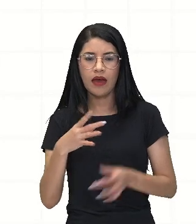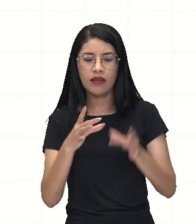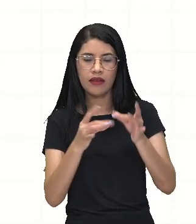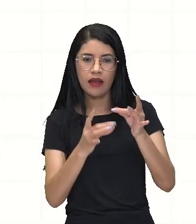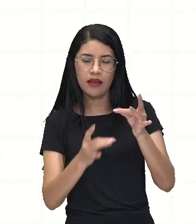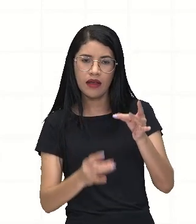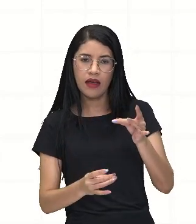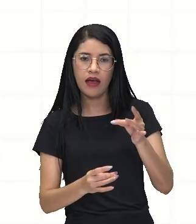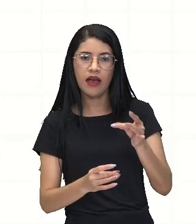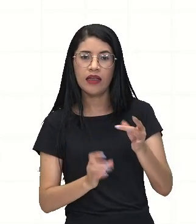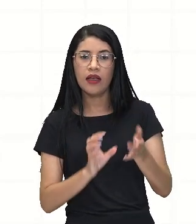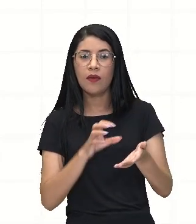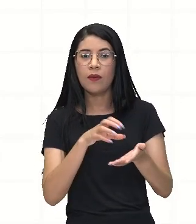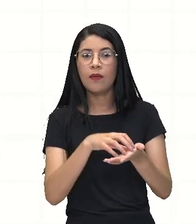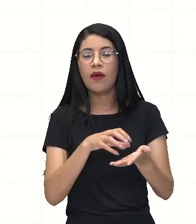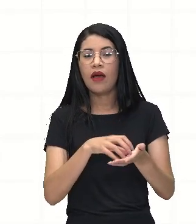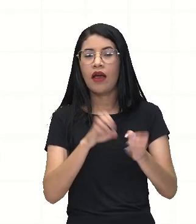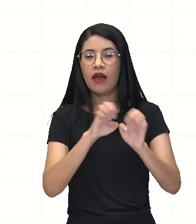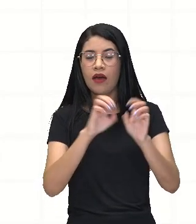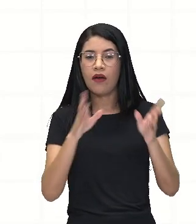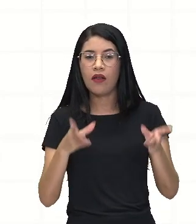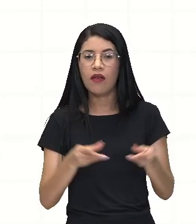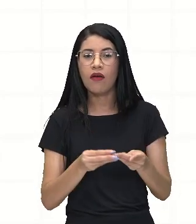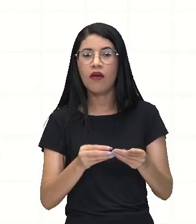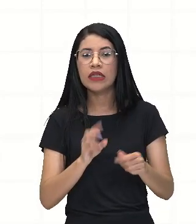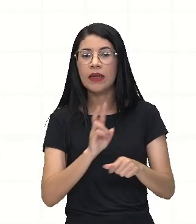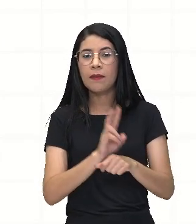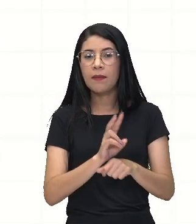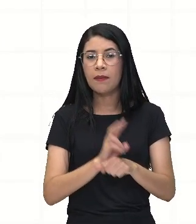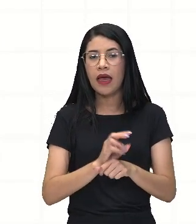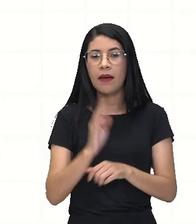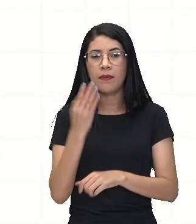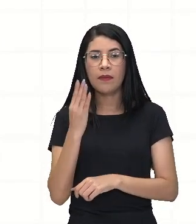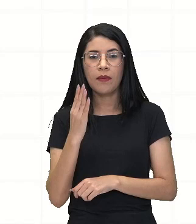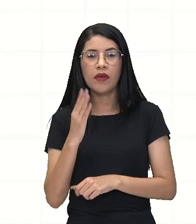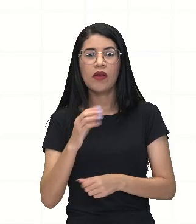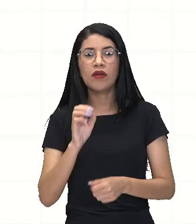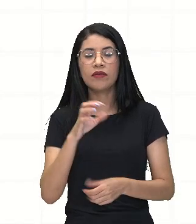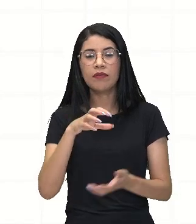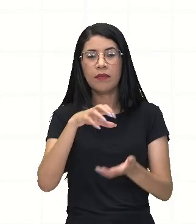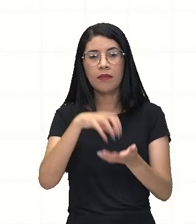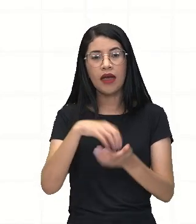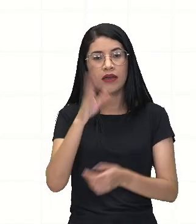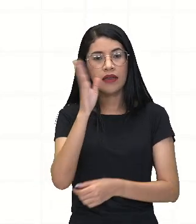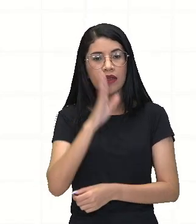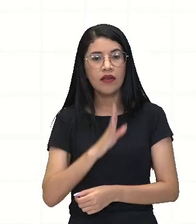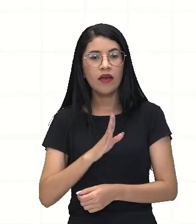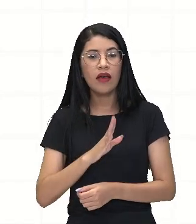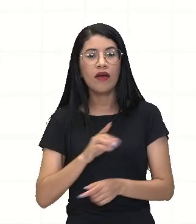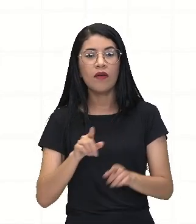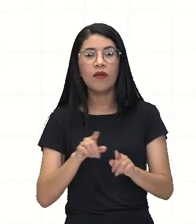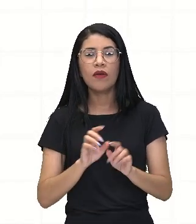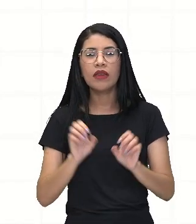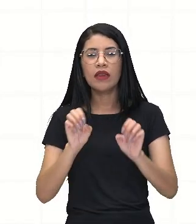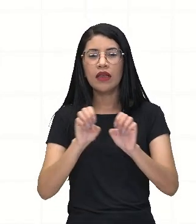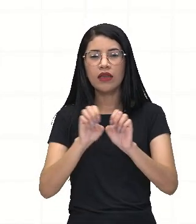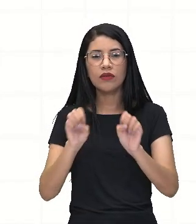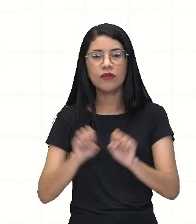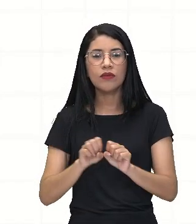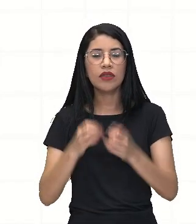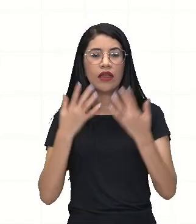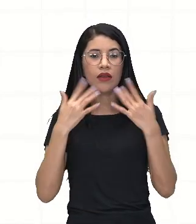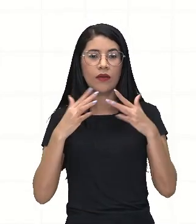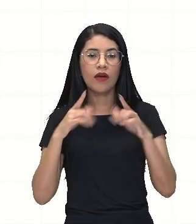Ecológica, Reserva Biológica, Parque Nacional, Monumento Natural e o Refúgio da Vida Silvestre.